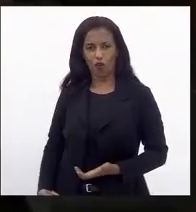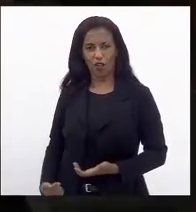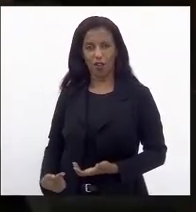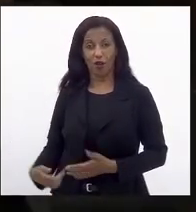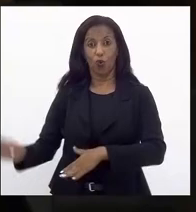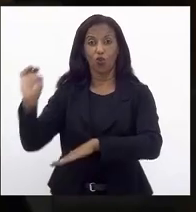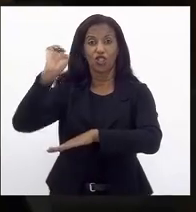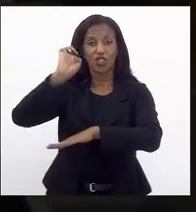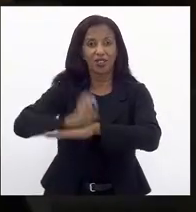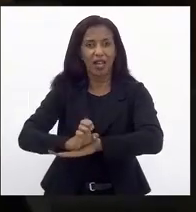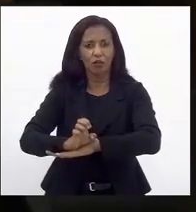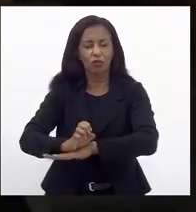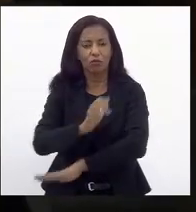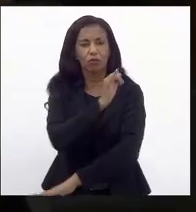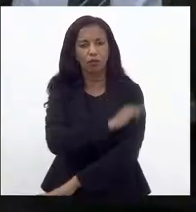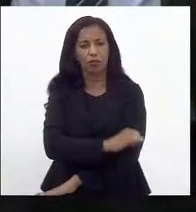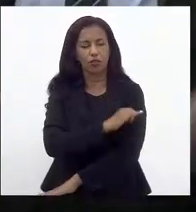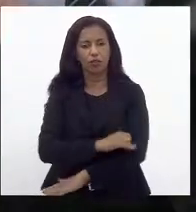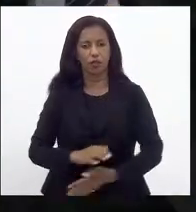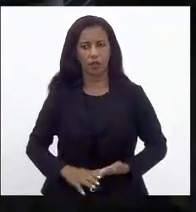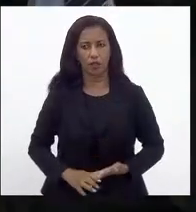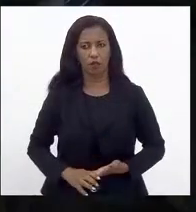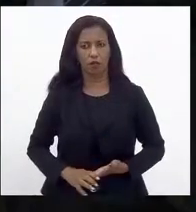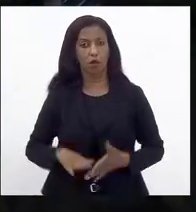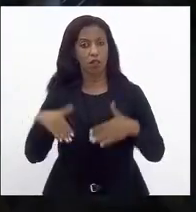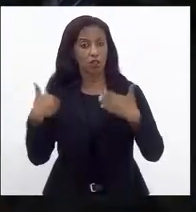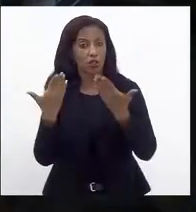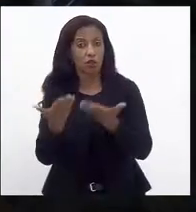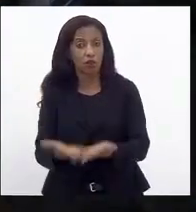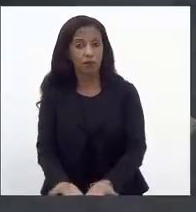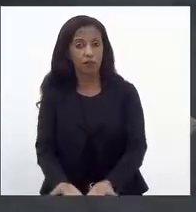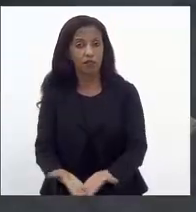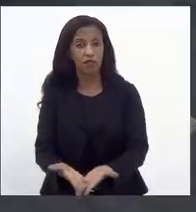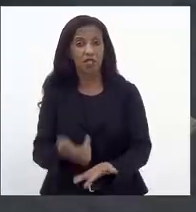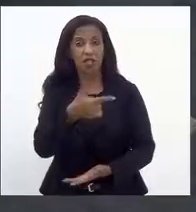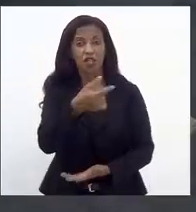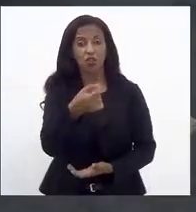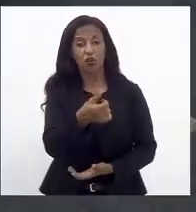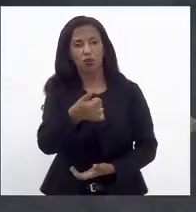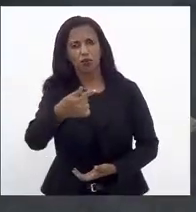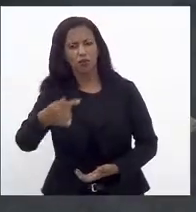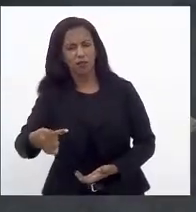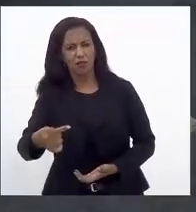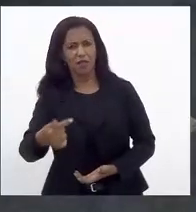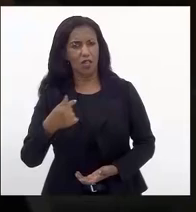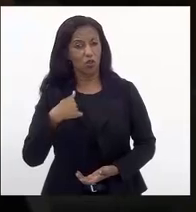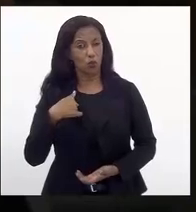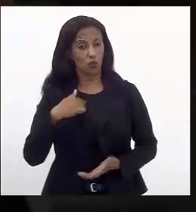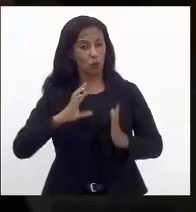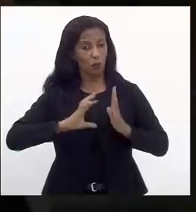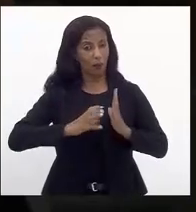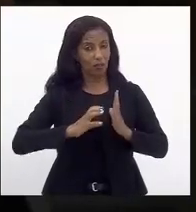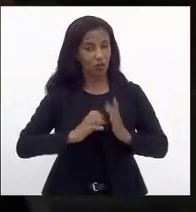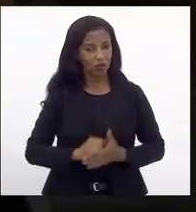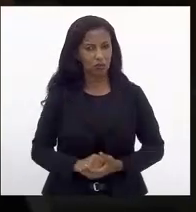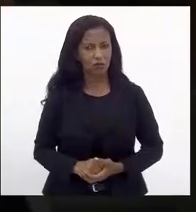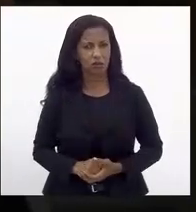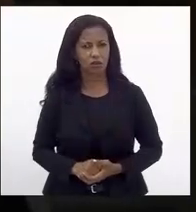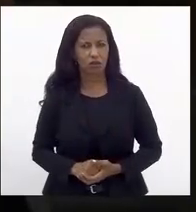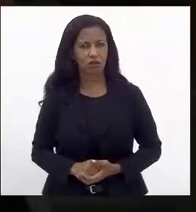compromisso com o estado do Rio de Janeiro estamos assim pensa 17 o meu partido